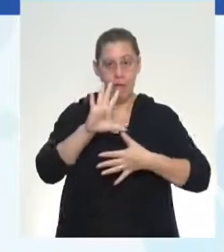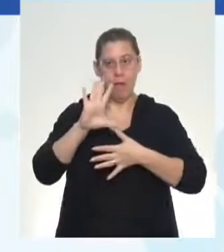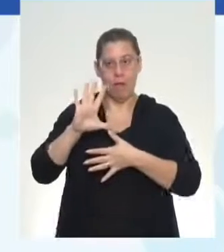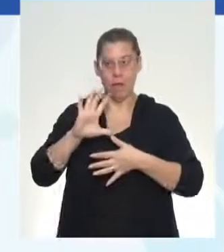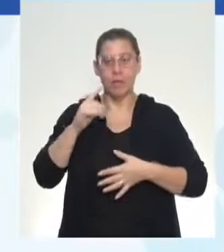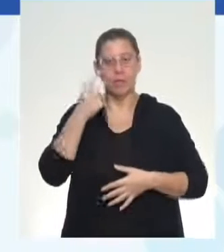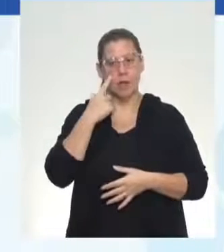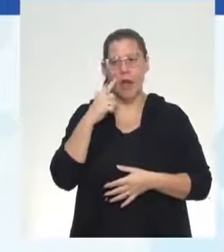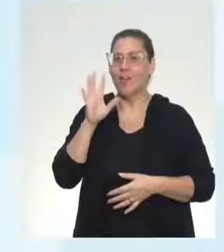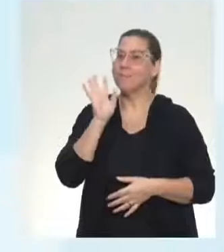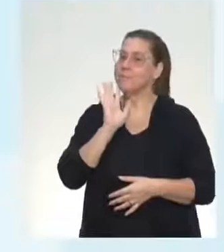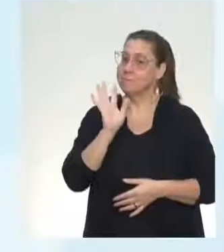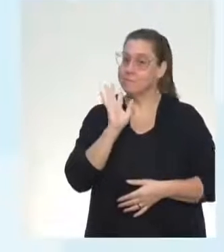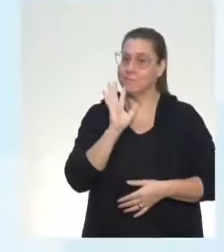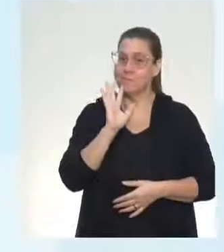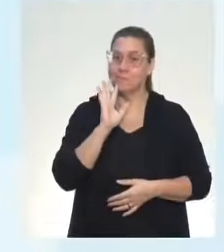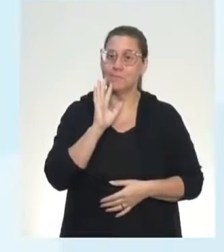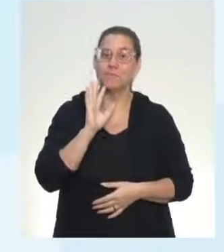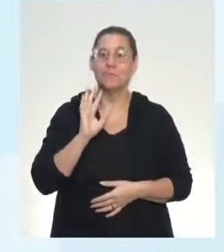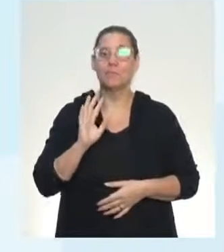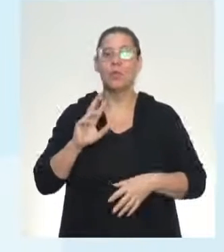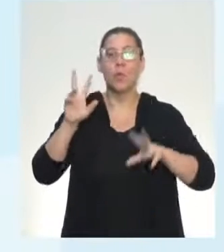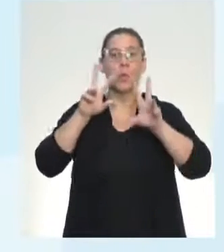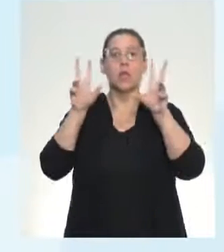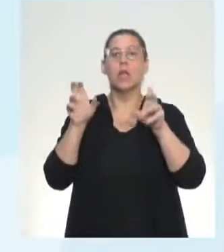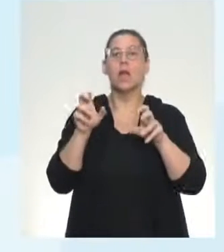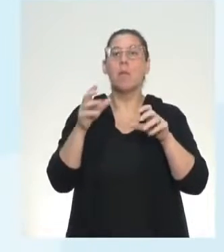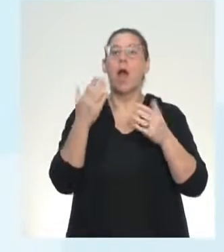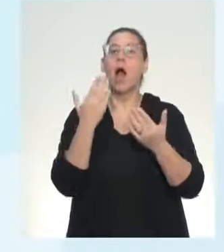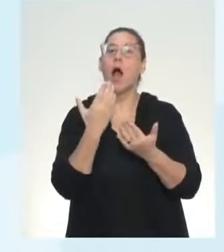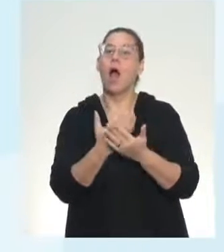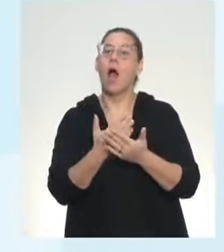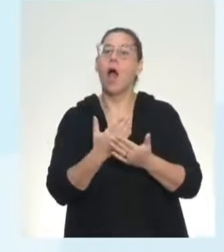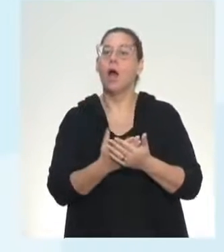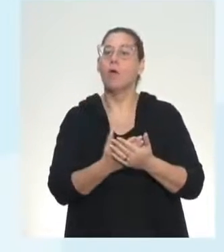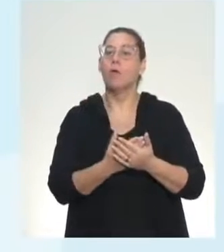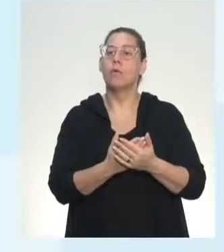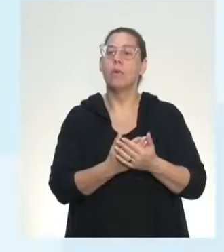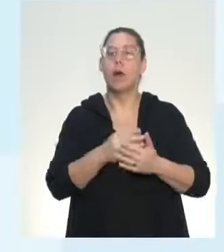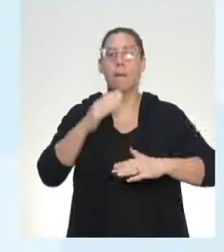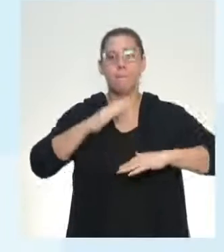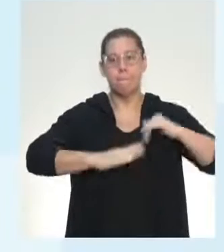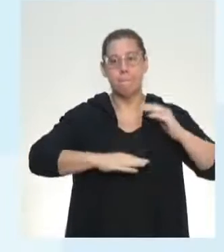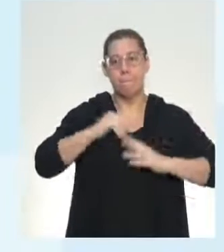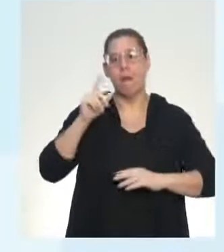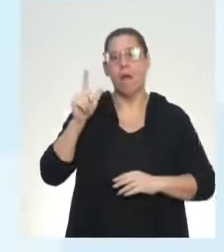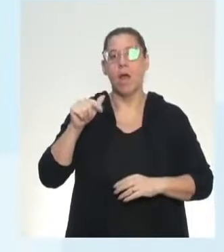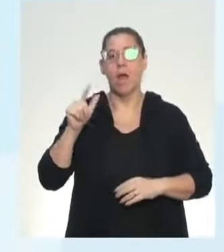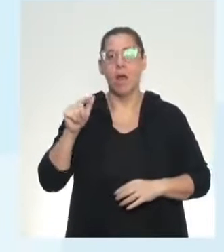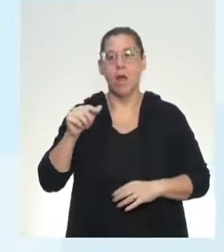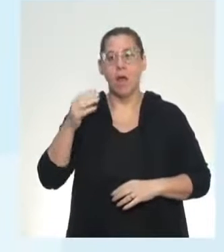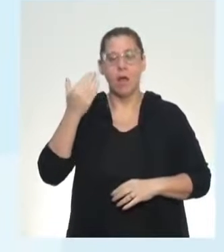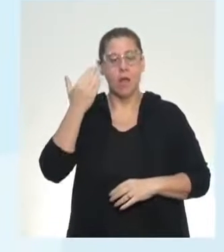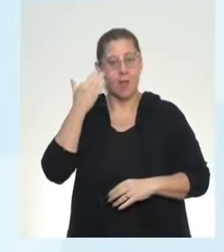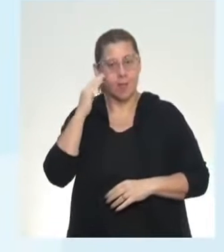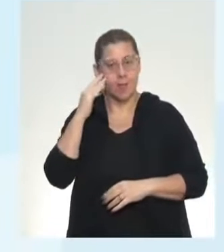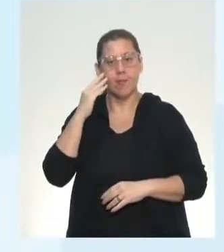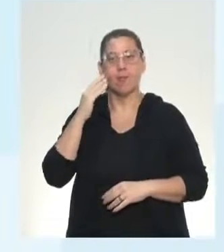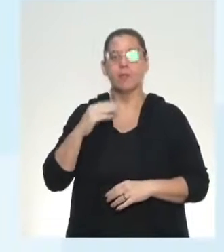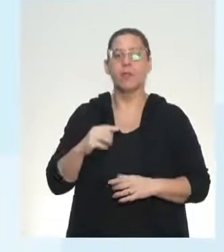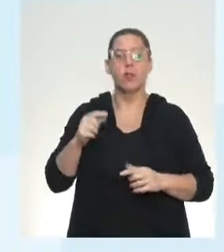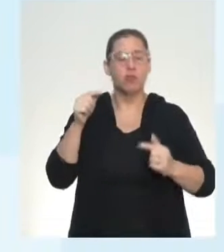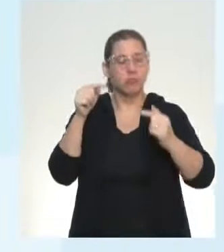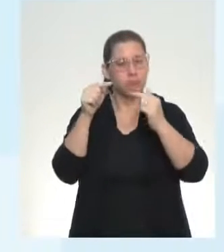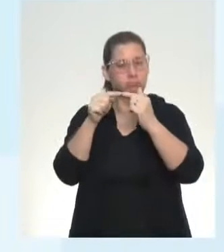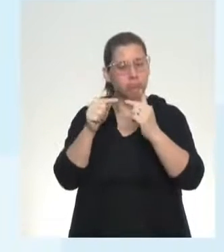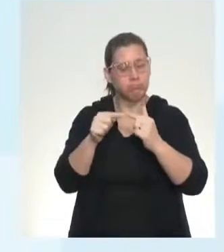americanas. Olha que legal o tema da aula. A habilidade do currículo paulista será identificar